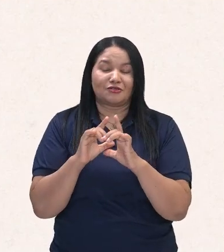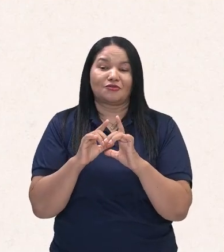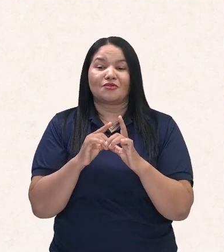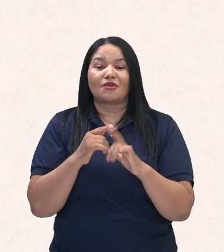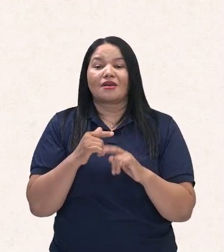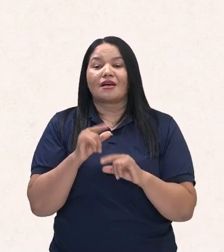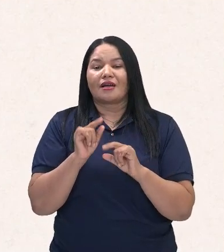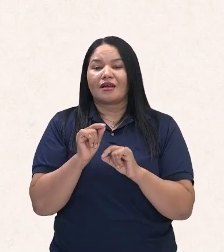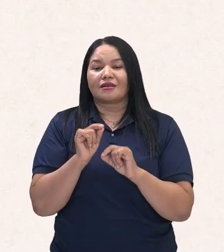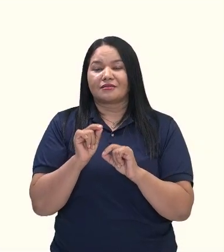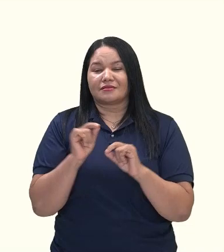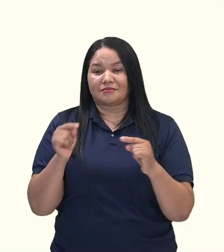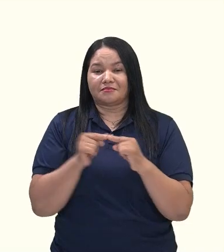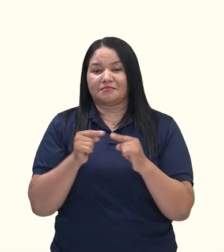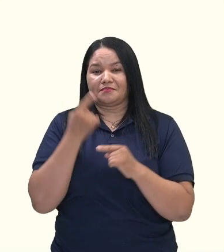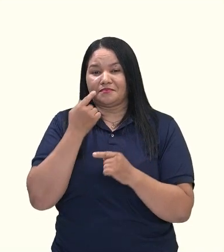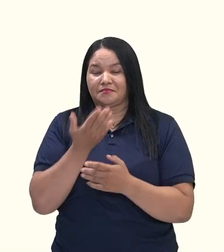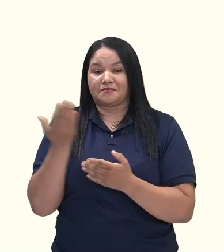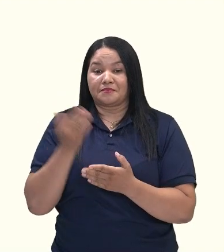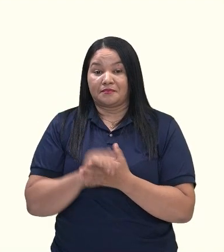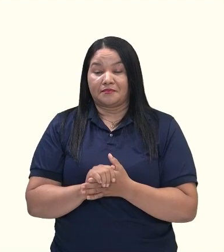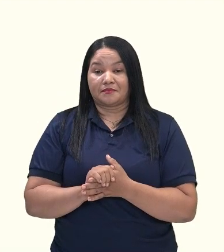vamos ouvir?